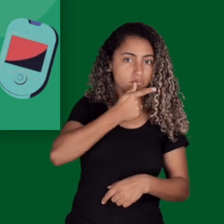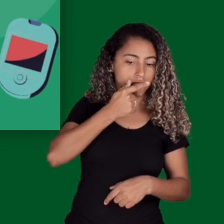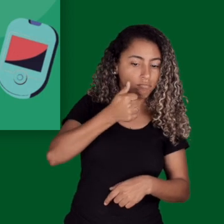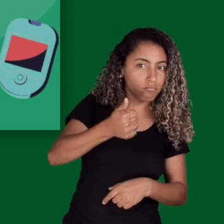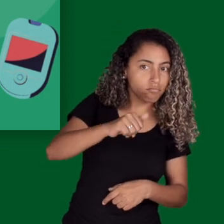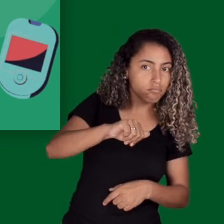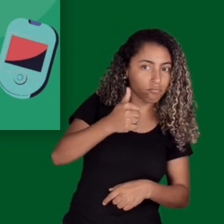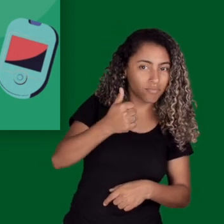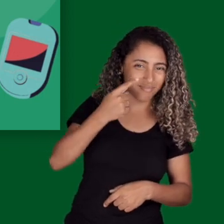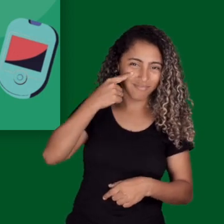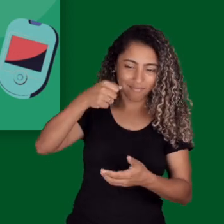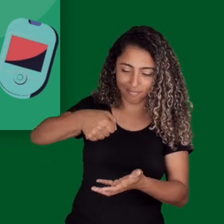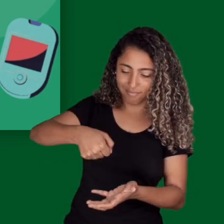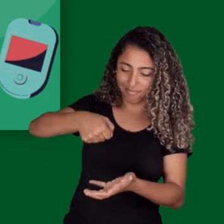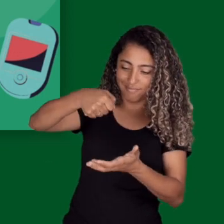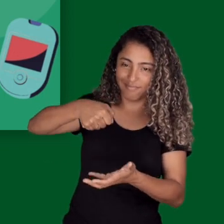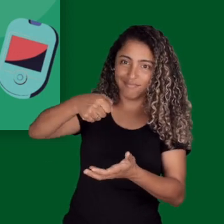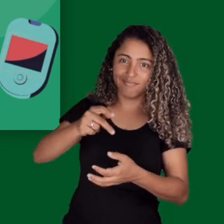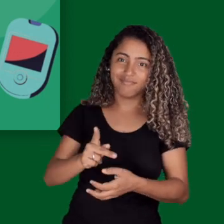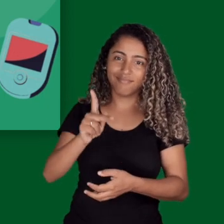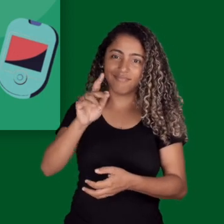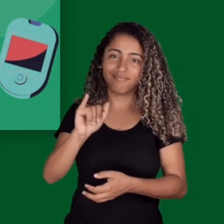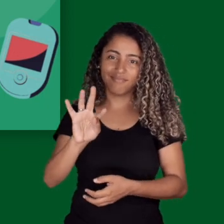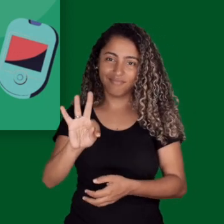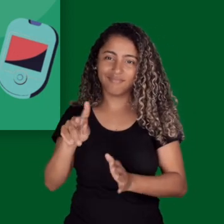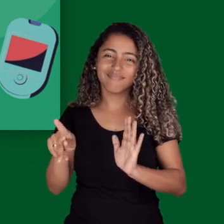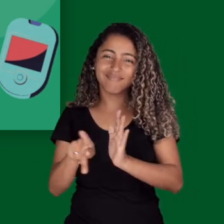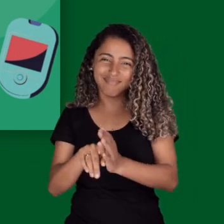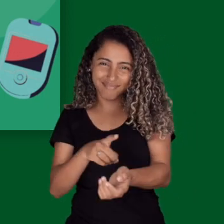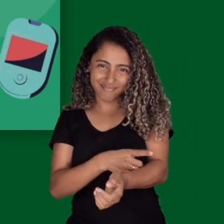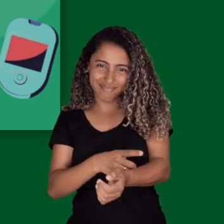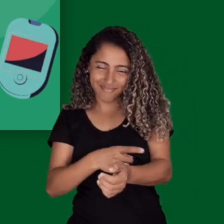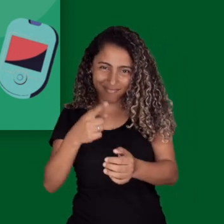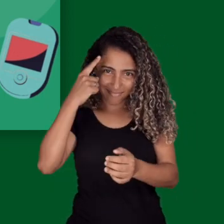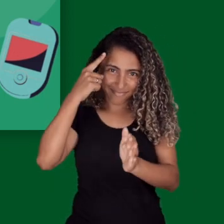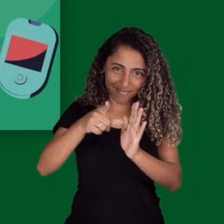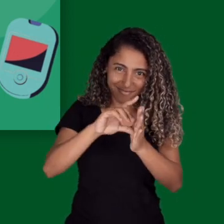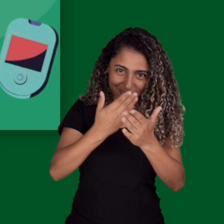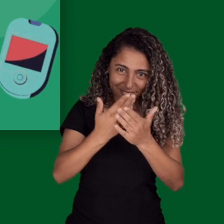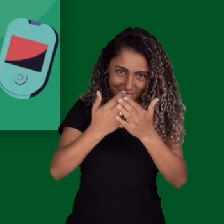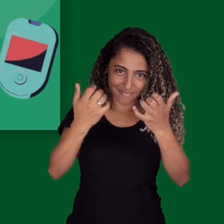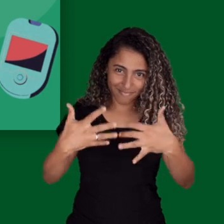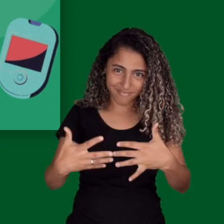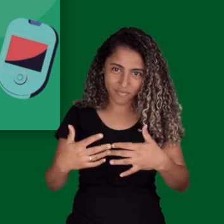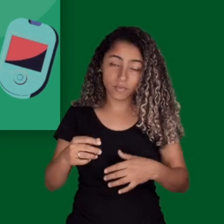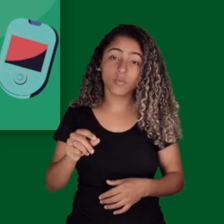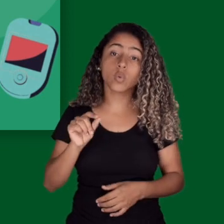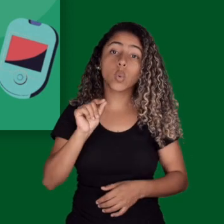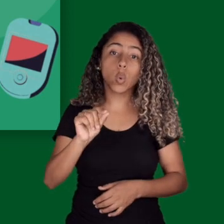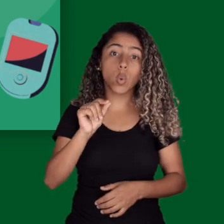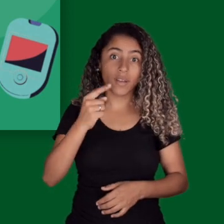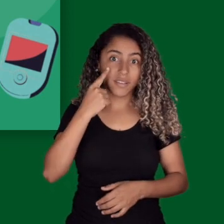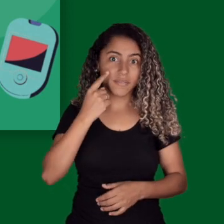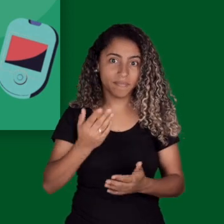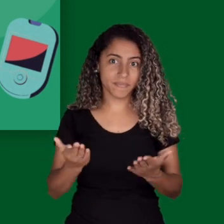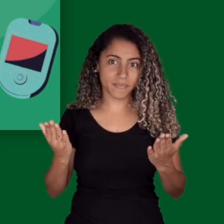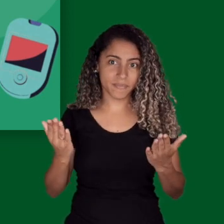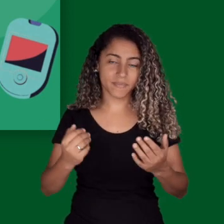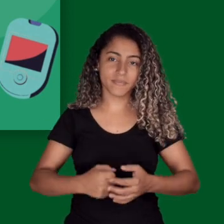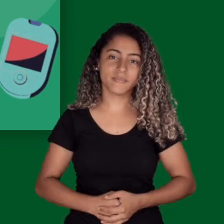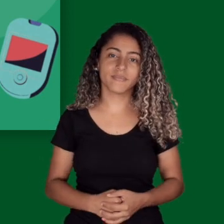minha glicemia. Eu estou aqui com o meu kit diabetes, né, aquele que eu falei na aula para vocês, o aparelho de